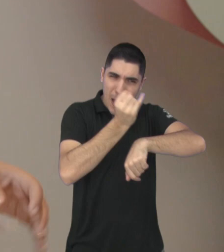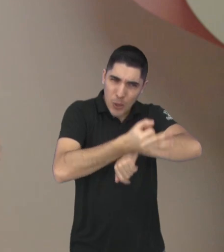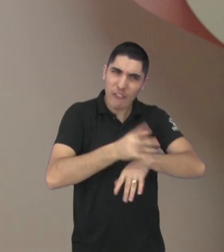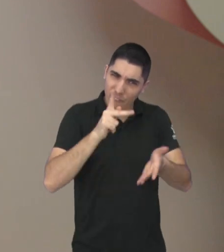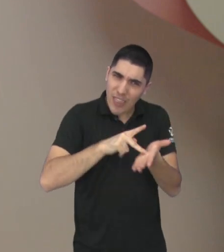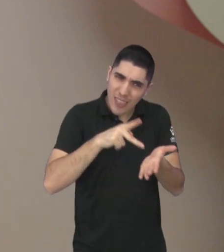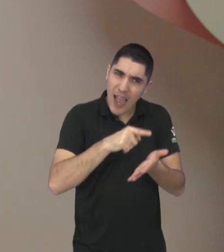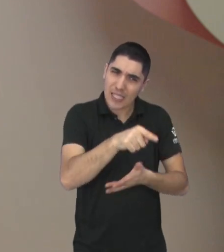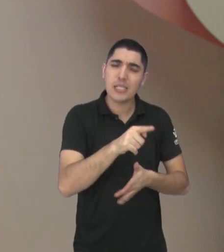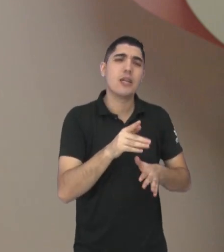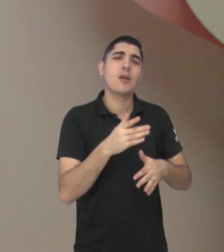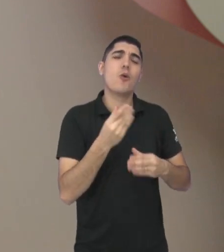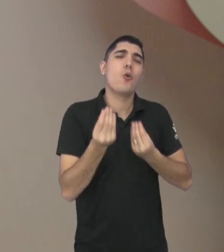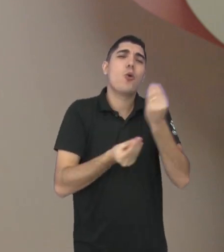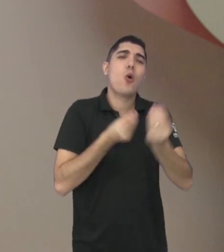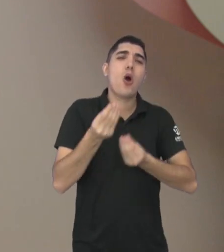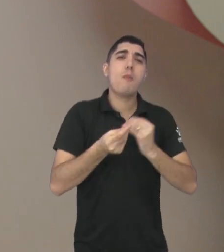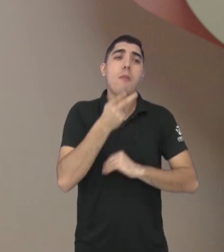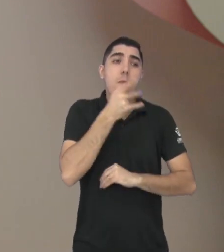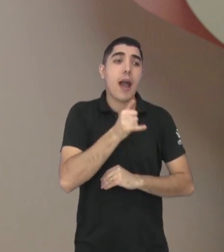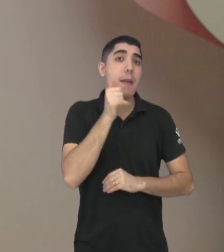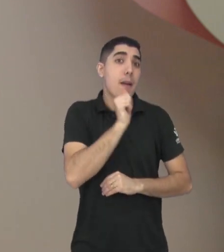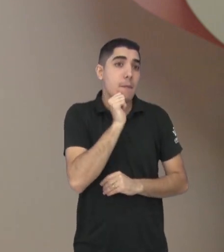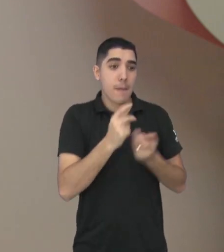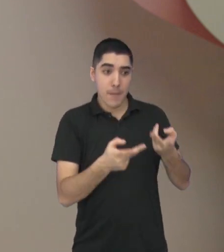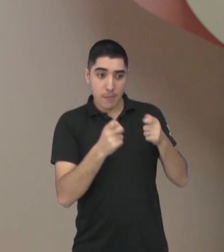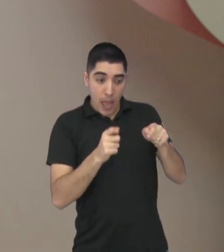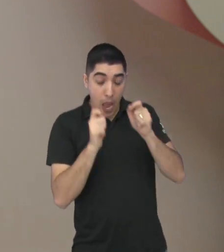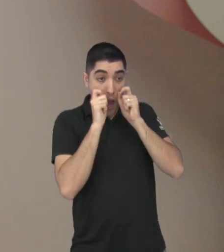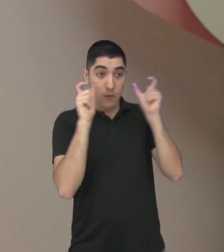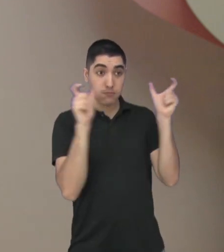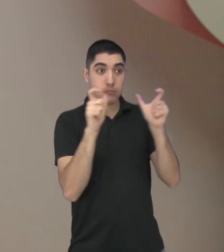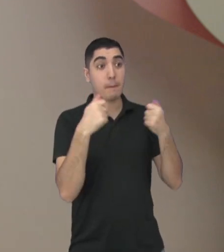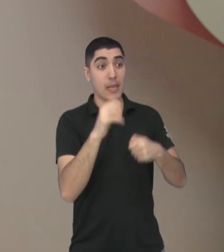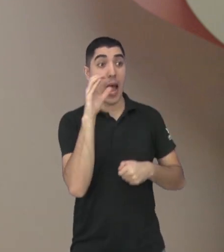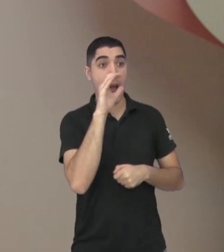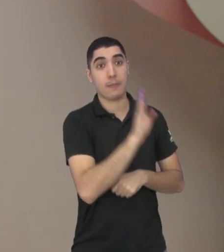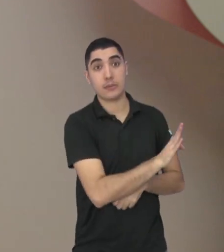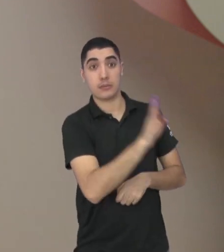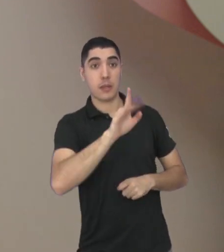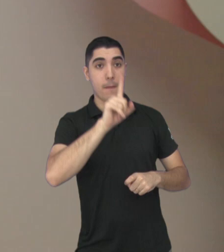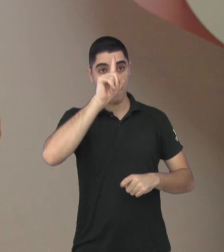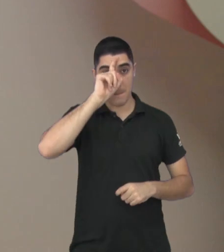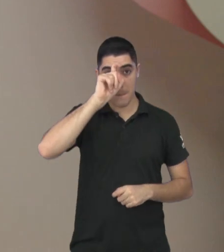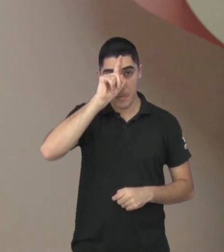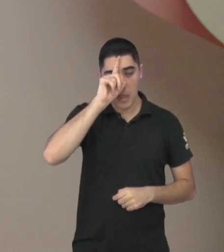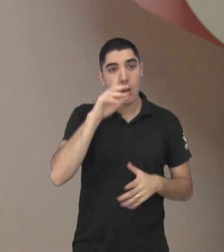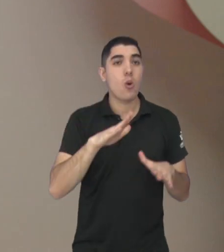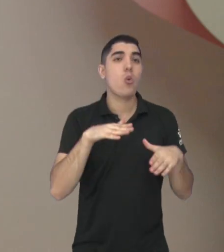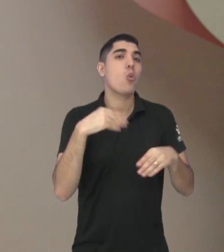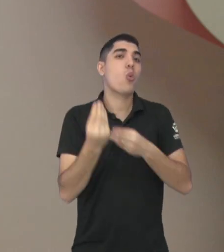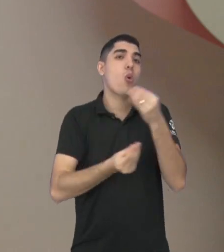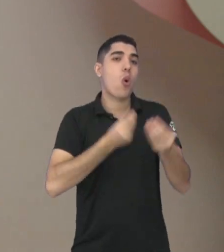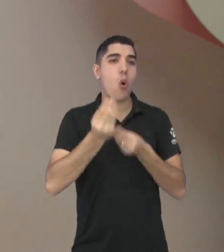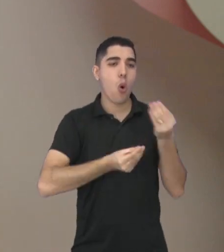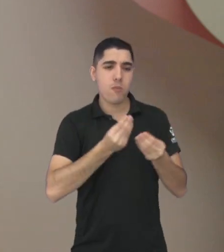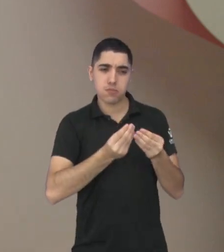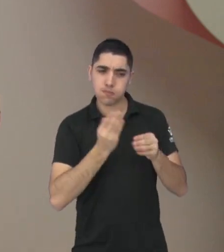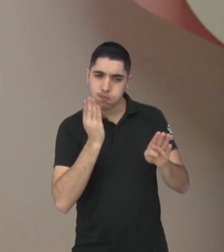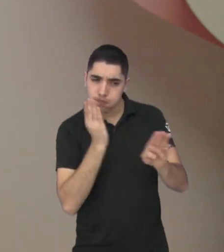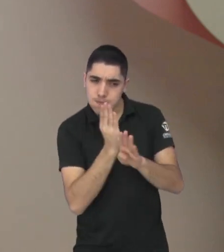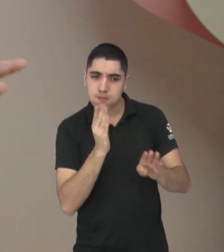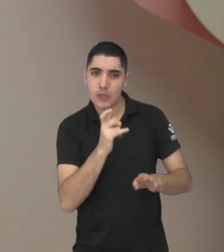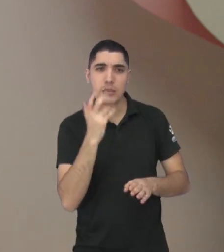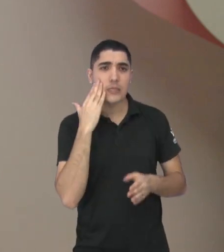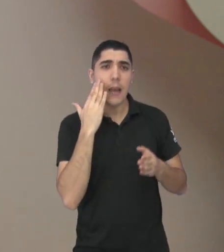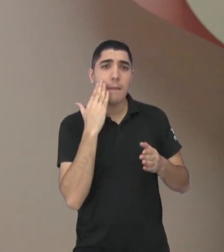acontece? Quando que os pais devem acender ali o sinal de alerta? Eu preciso correr para o pronto-socorro? Quais são os sintomas que precisa sair